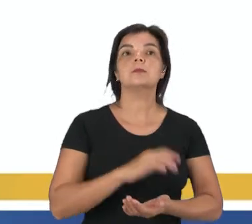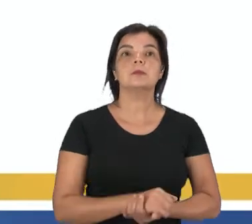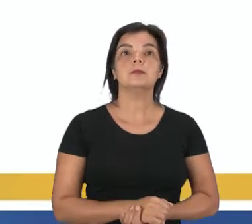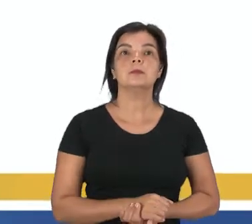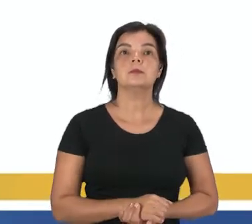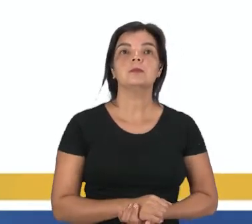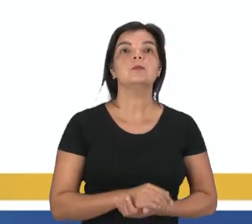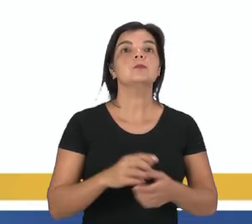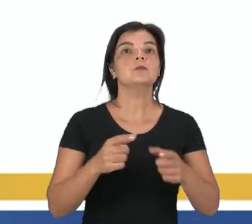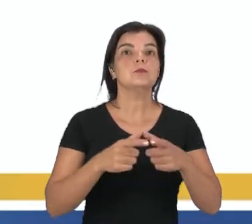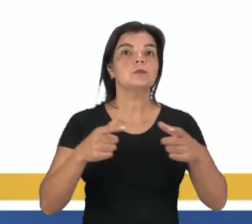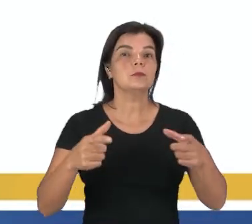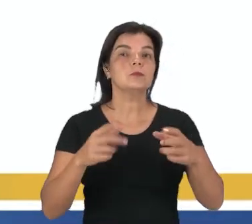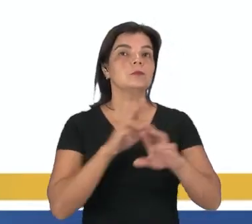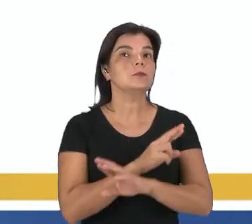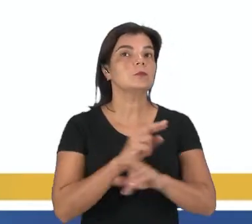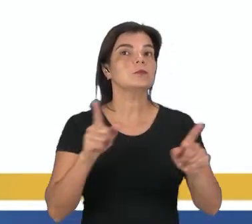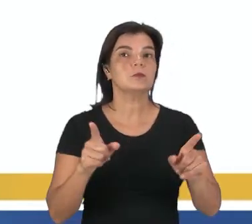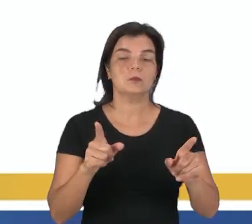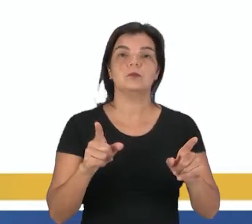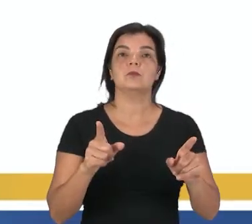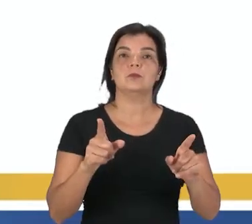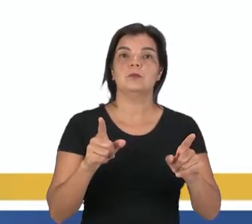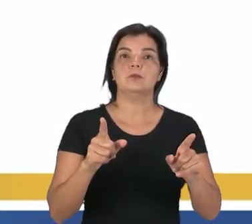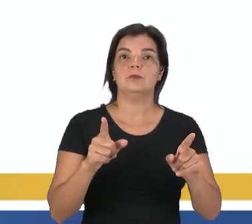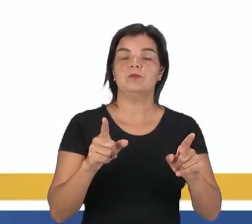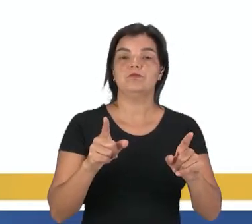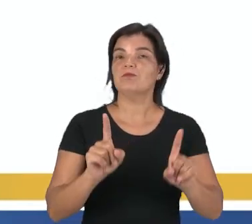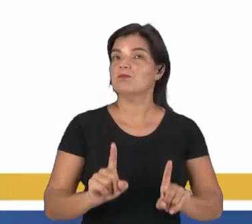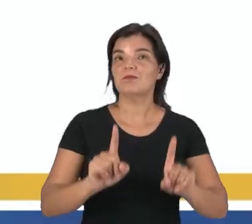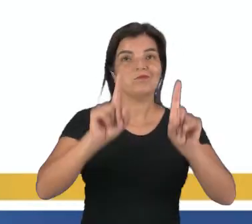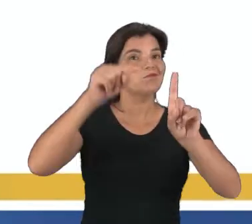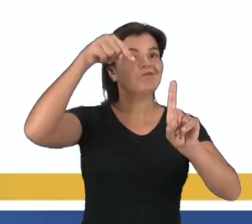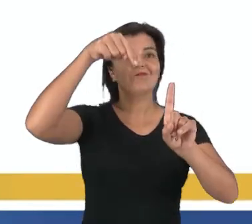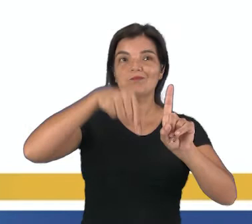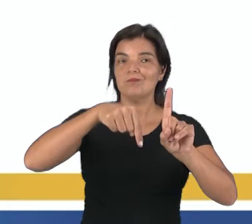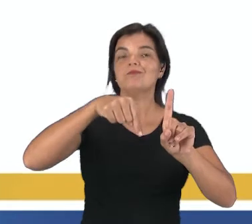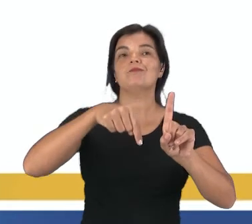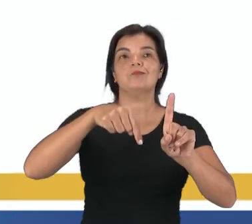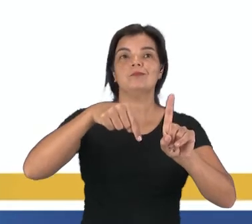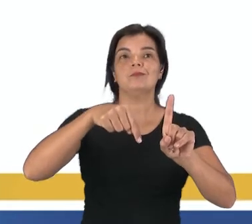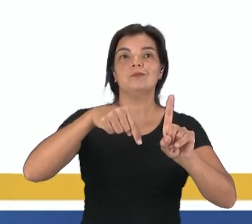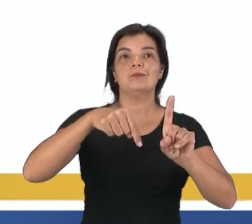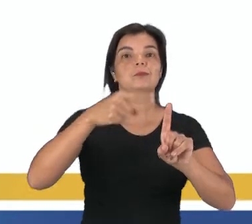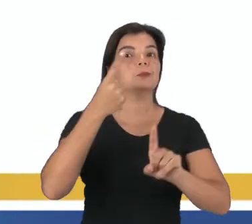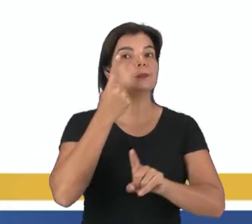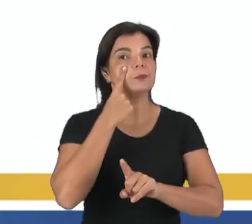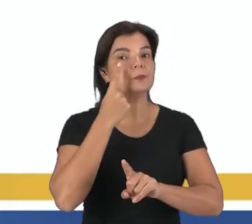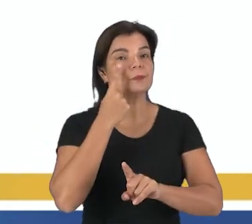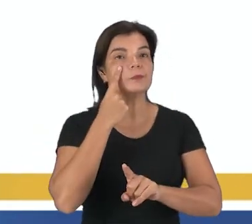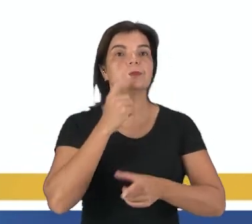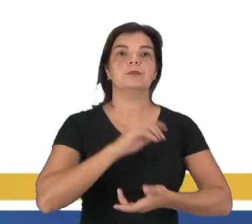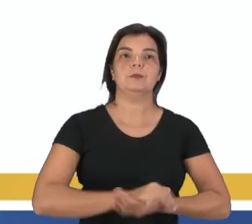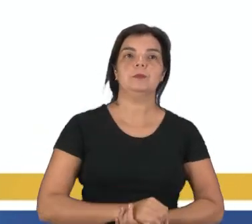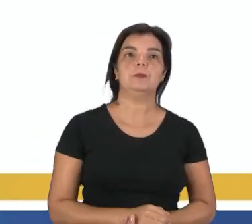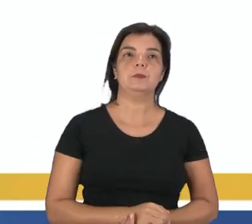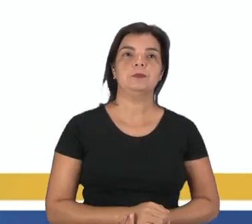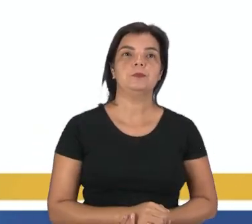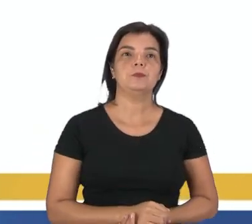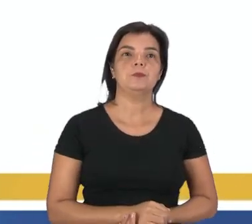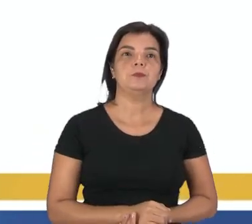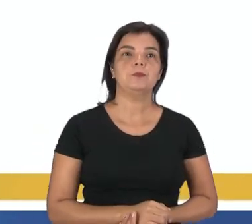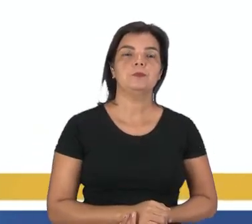Bom, há situações em que as grandezas não são diretamente proporcionais nem inversamente proporcionais. Um